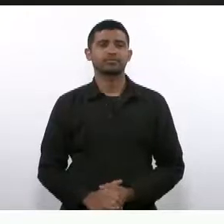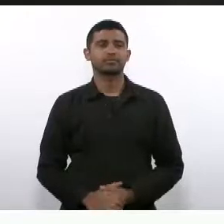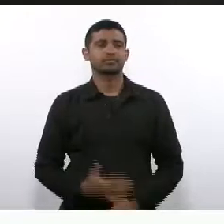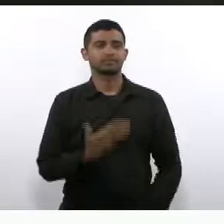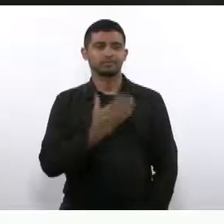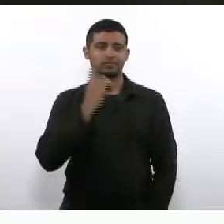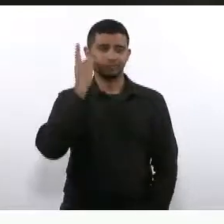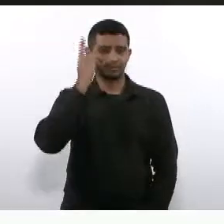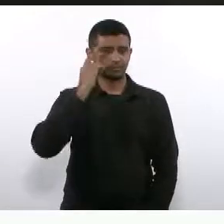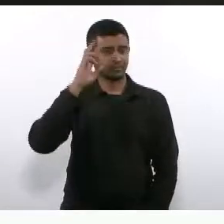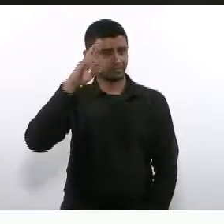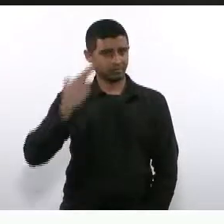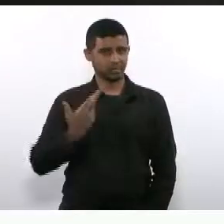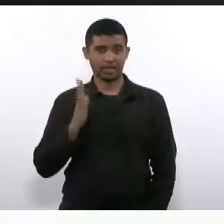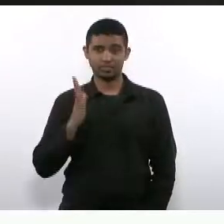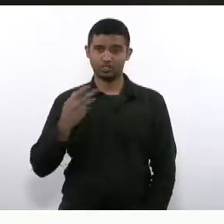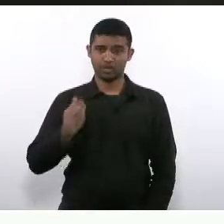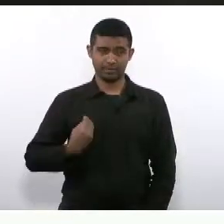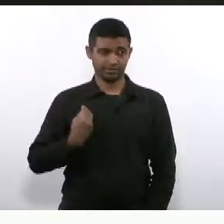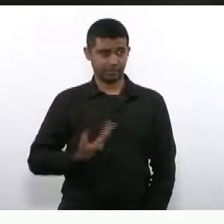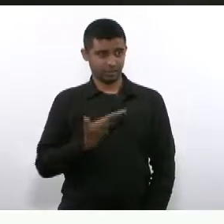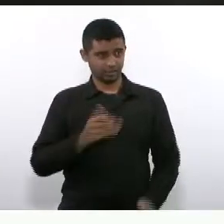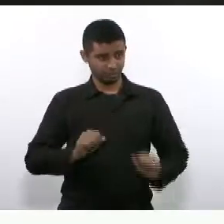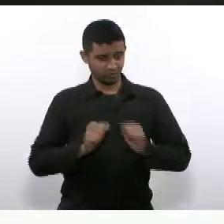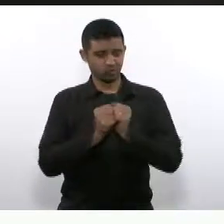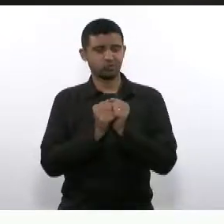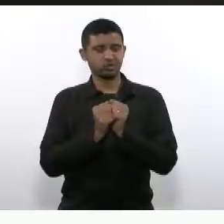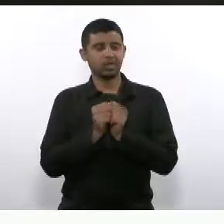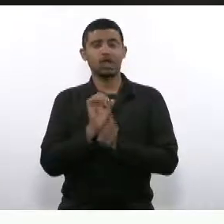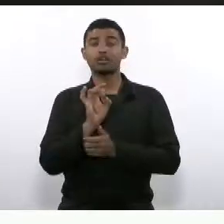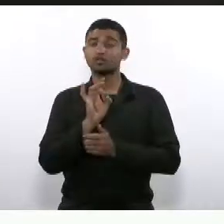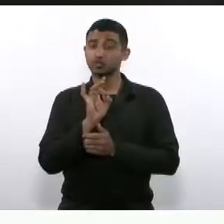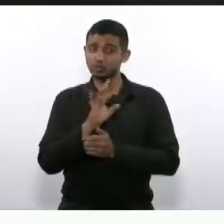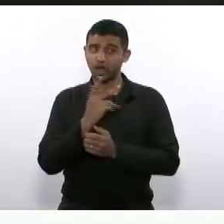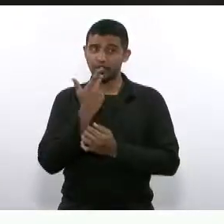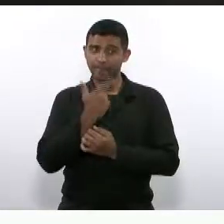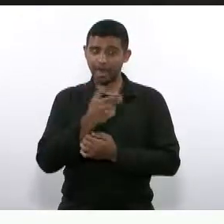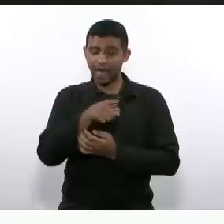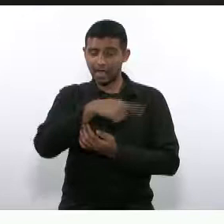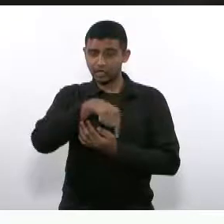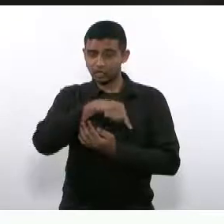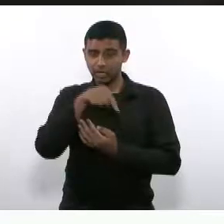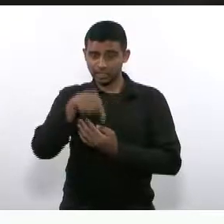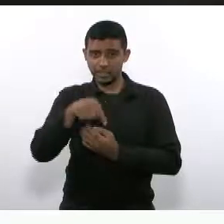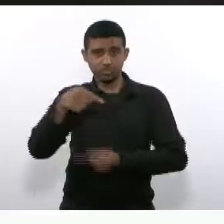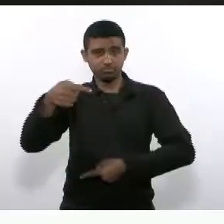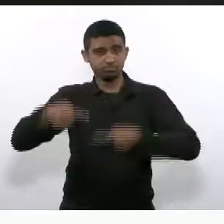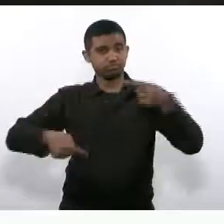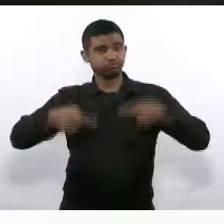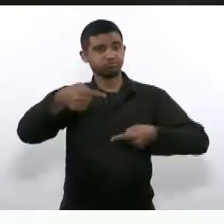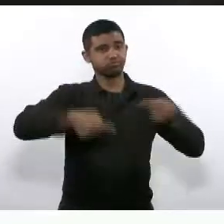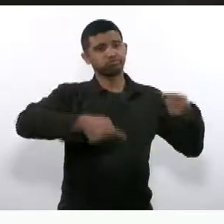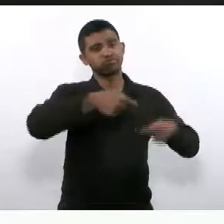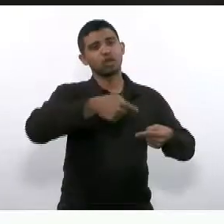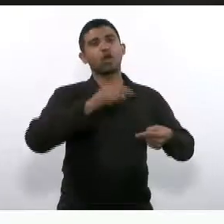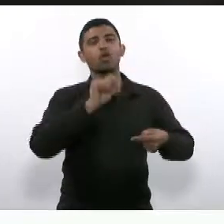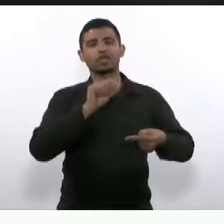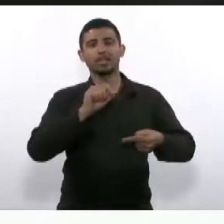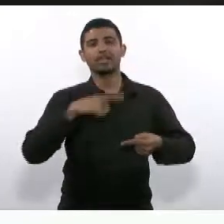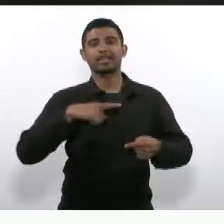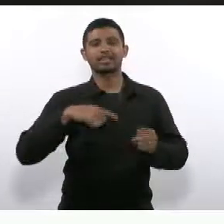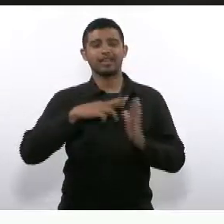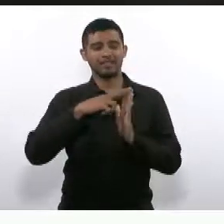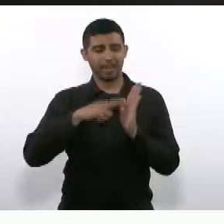Deputada Renata, que já se encontra conosco, só para dizer do que estamos tratando, houve no relatório final